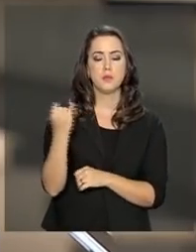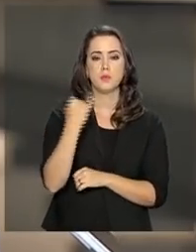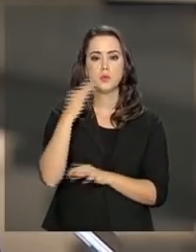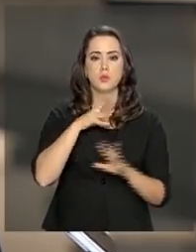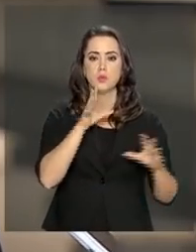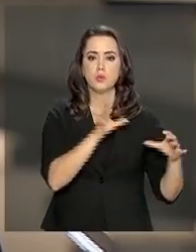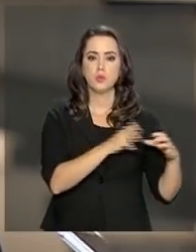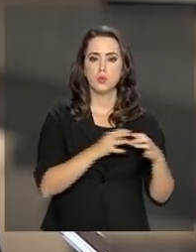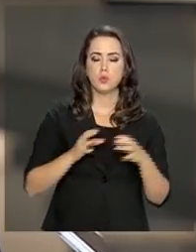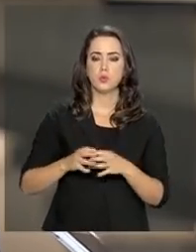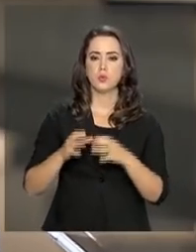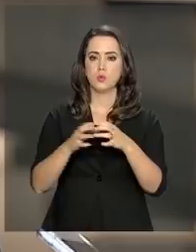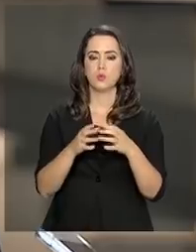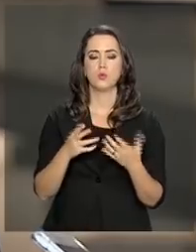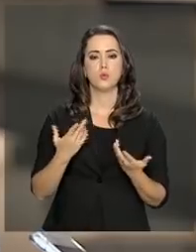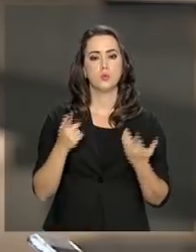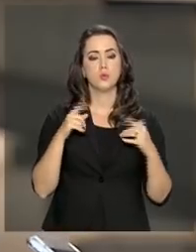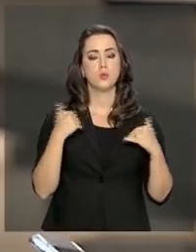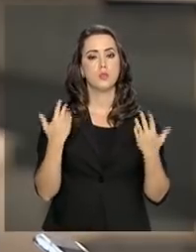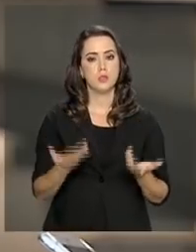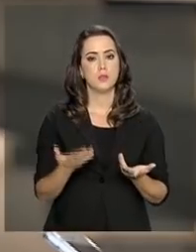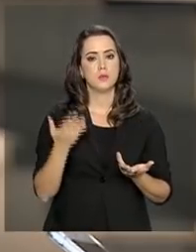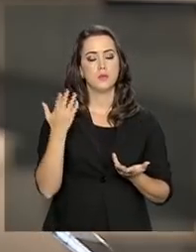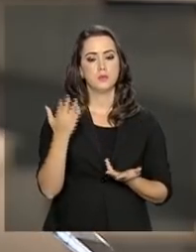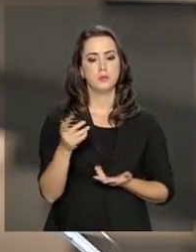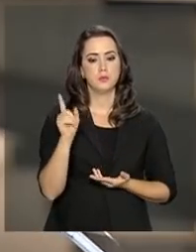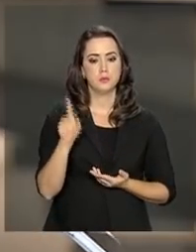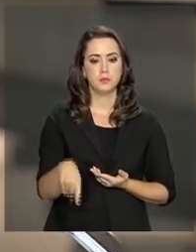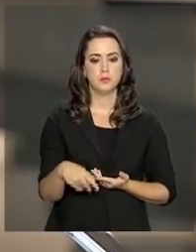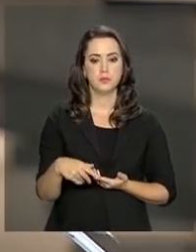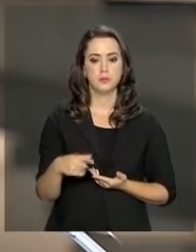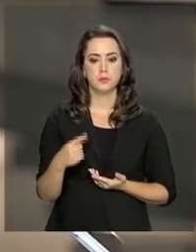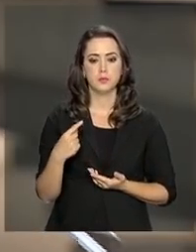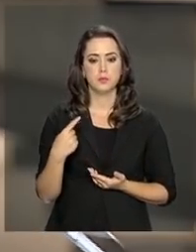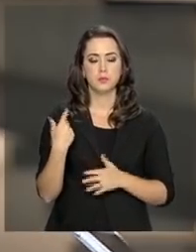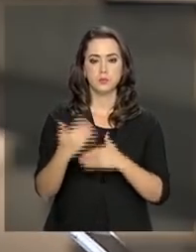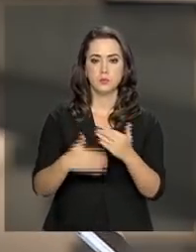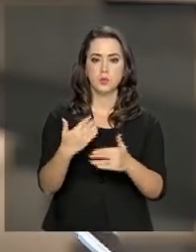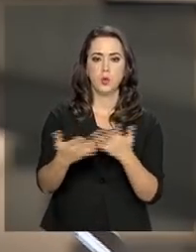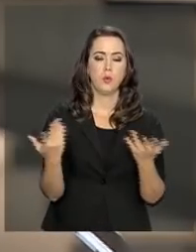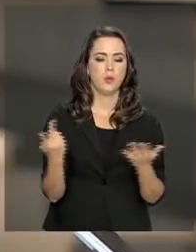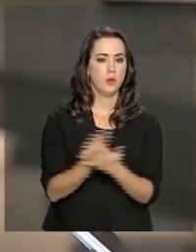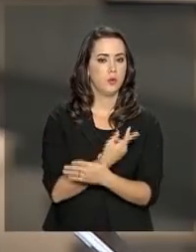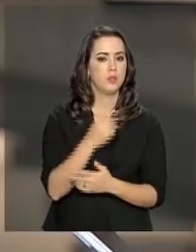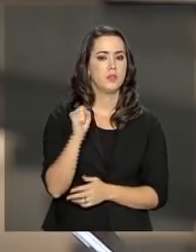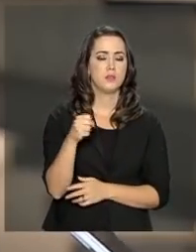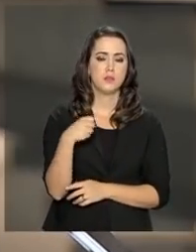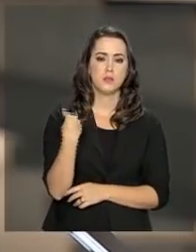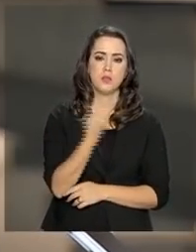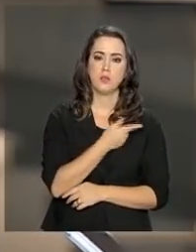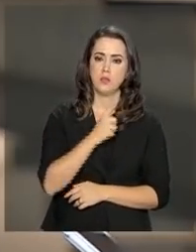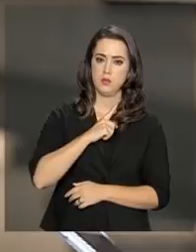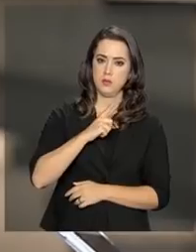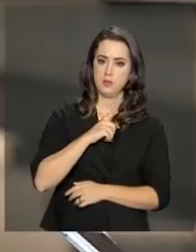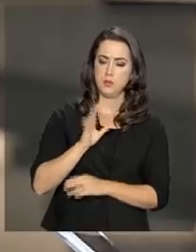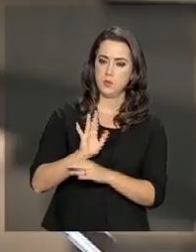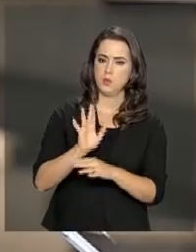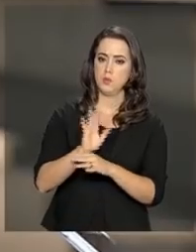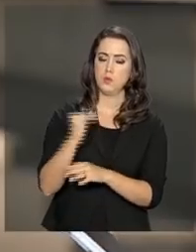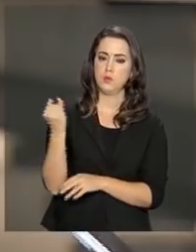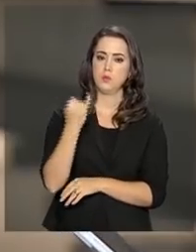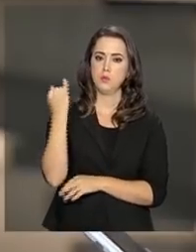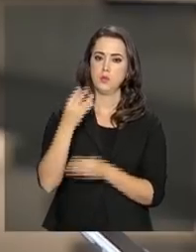multilaterais fia e assim é é uma consequência lógica que nós tenhamos uma contribuição